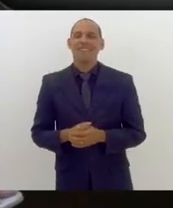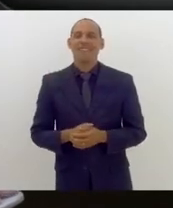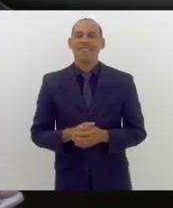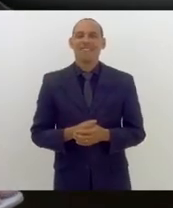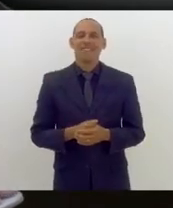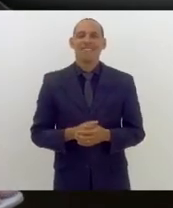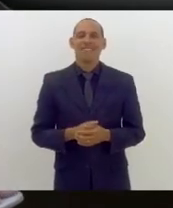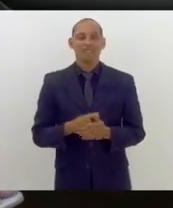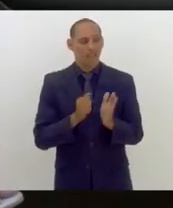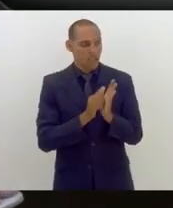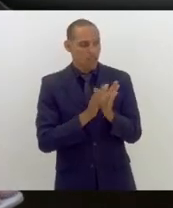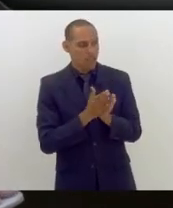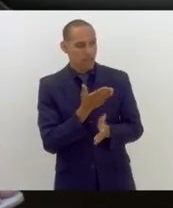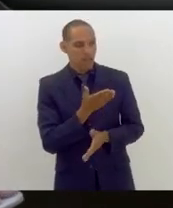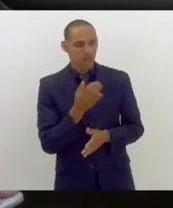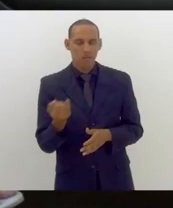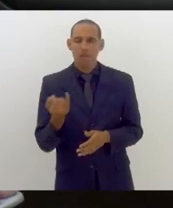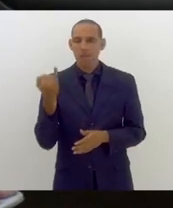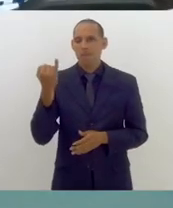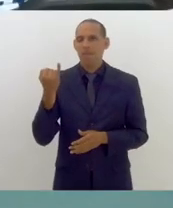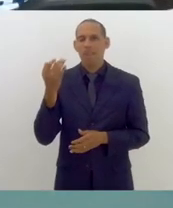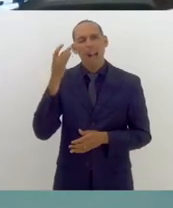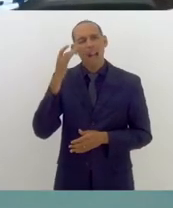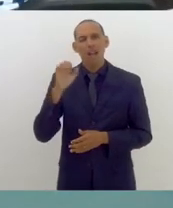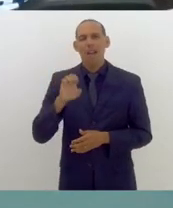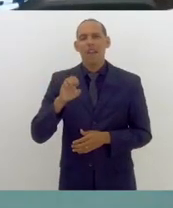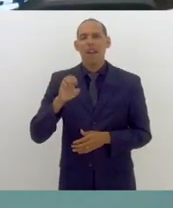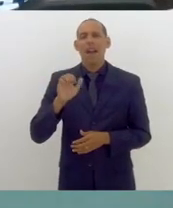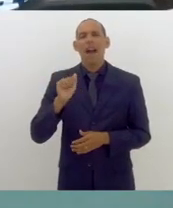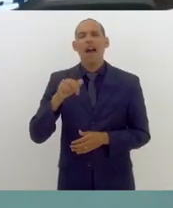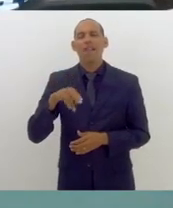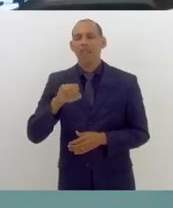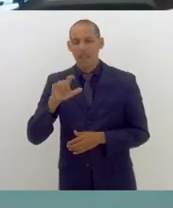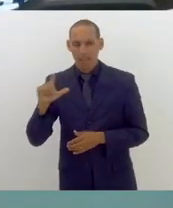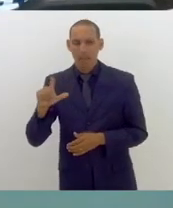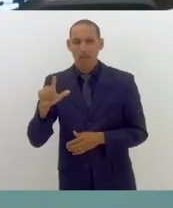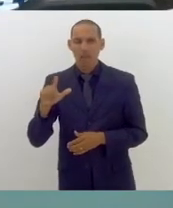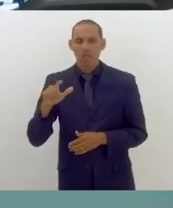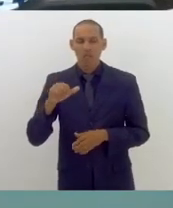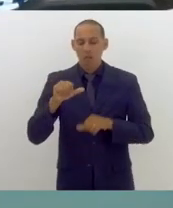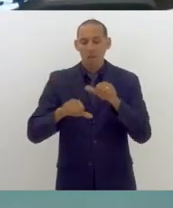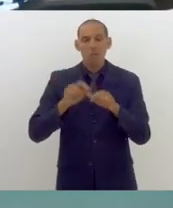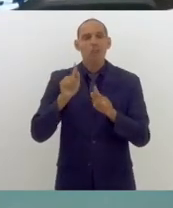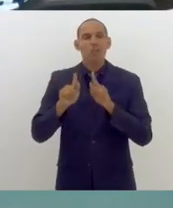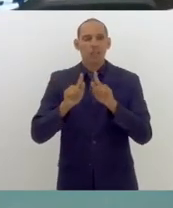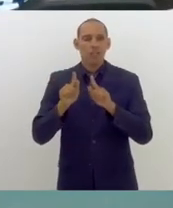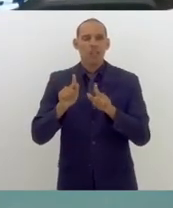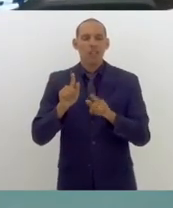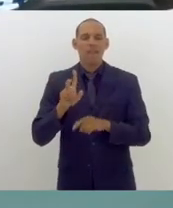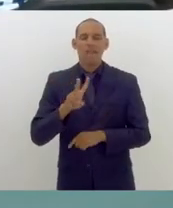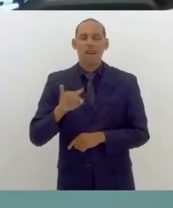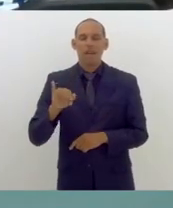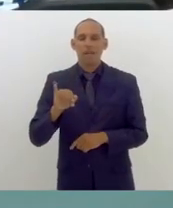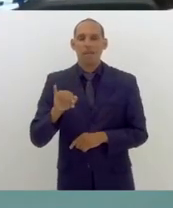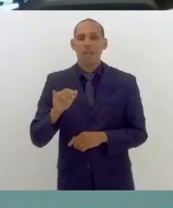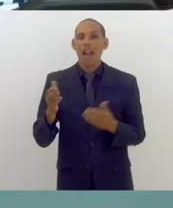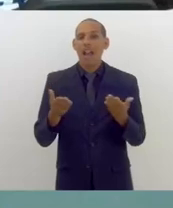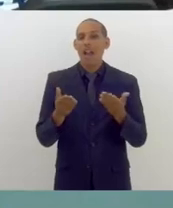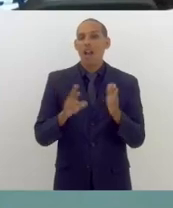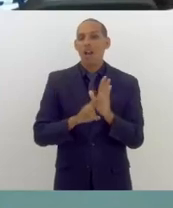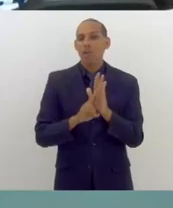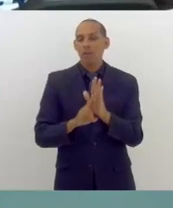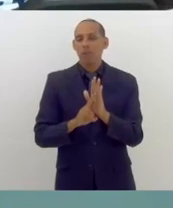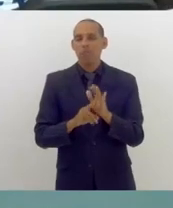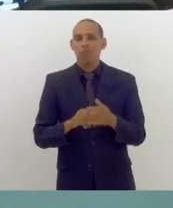fez as anotações acho que é importante Apesar que as canel vai ter mudança na na gestão do anel como todo agora quem vai falar é o